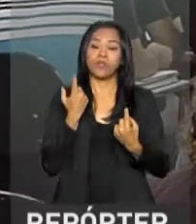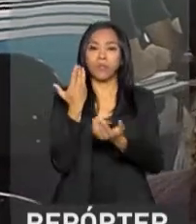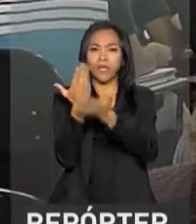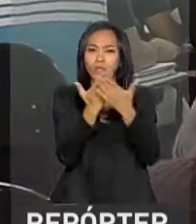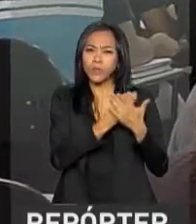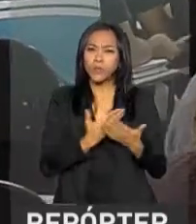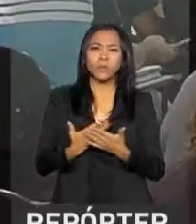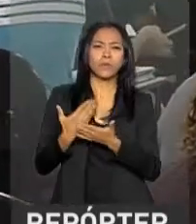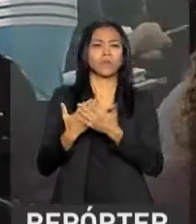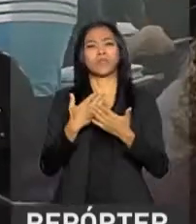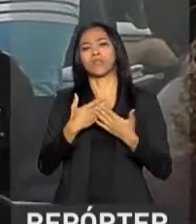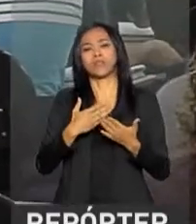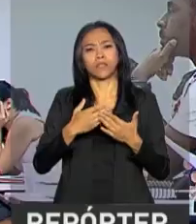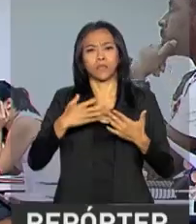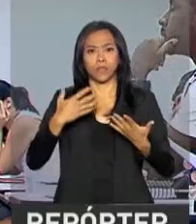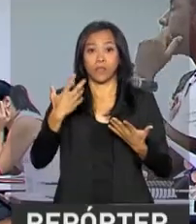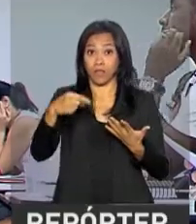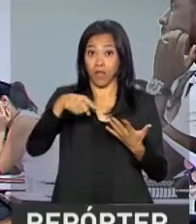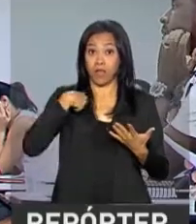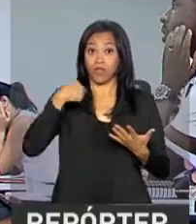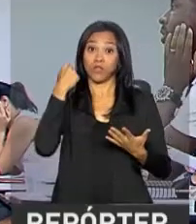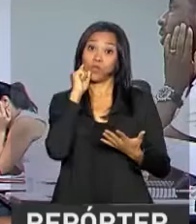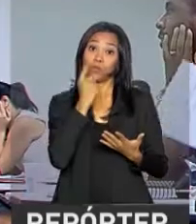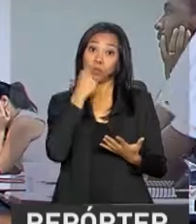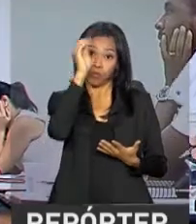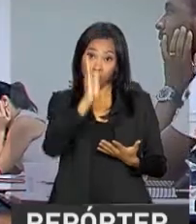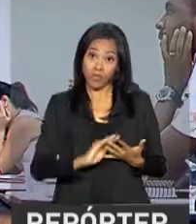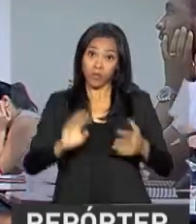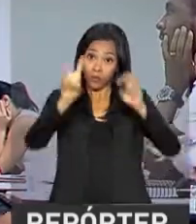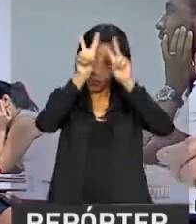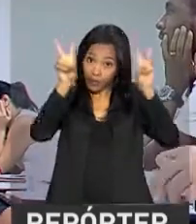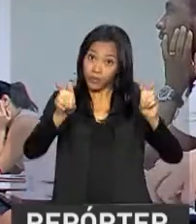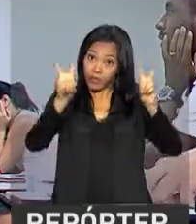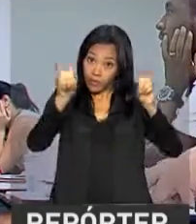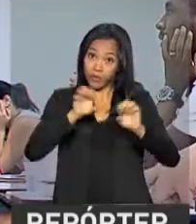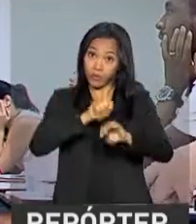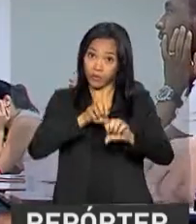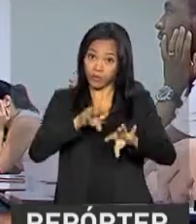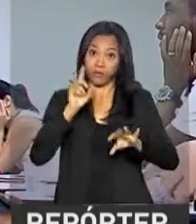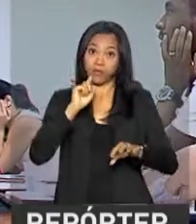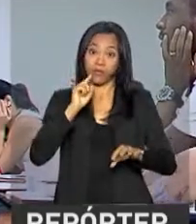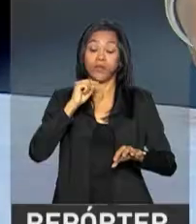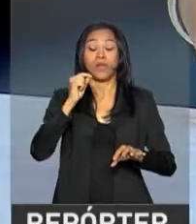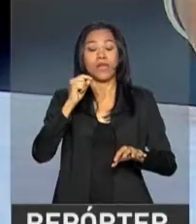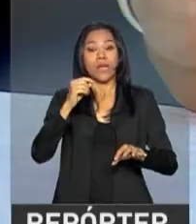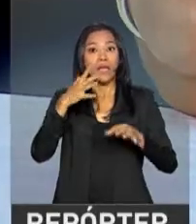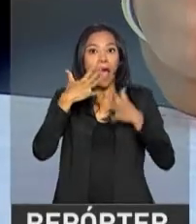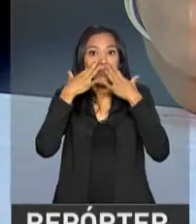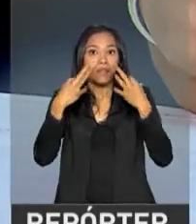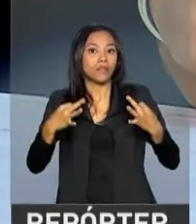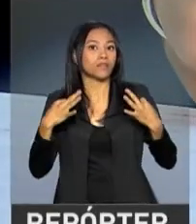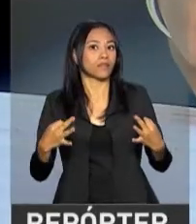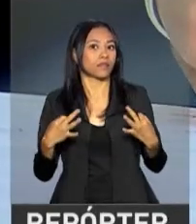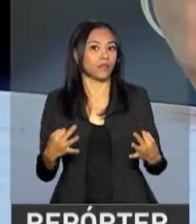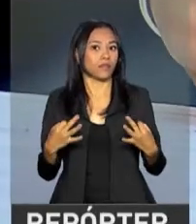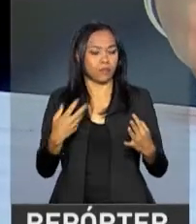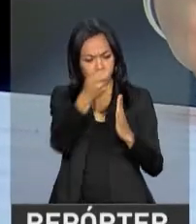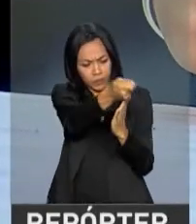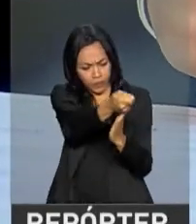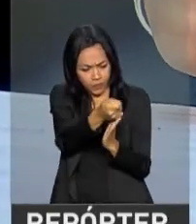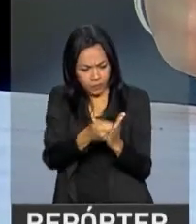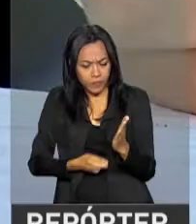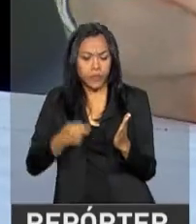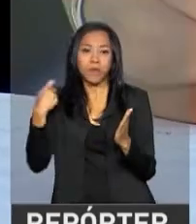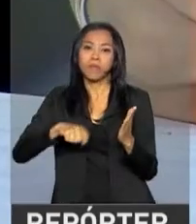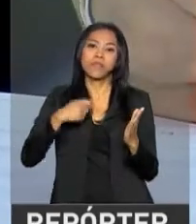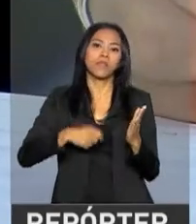surdos no brasil este foi o tema da redação em 2017 quem fez a prova precisou ficar atento à dissertação tinha que